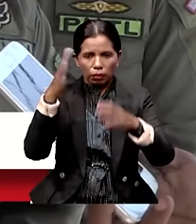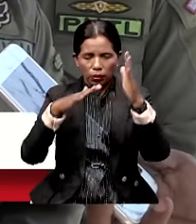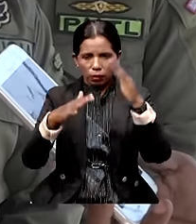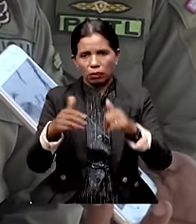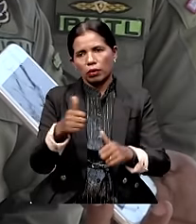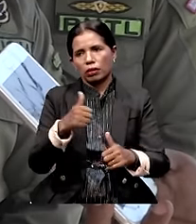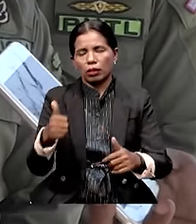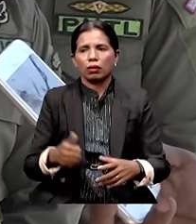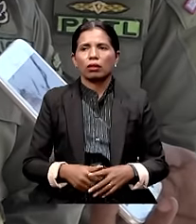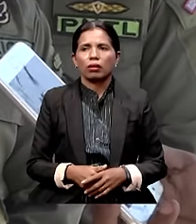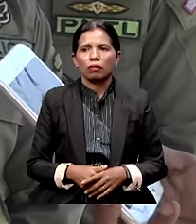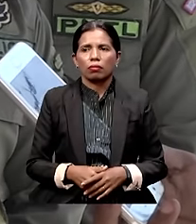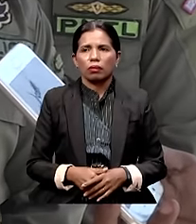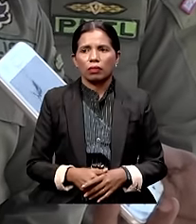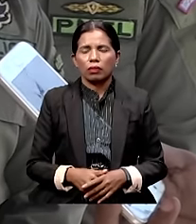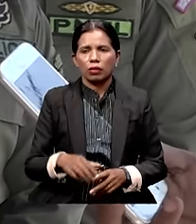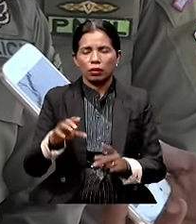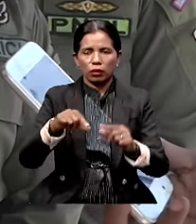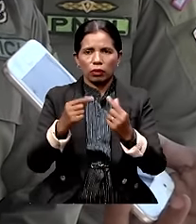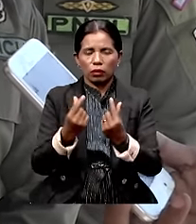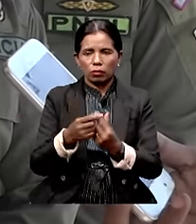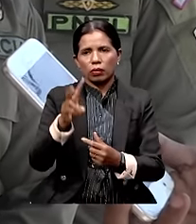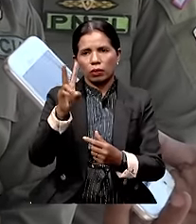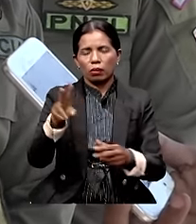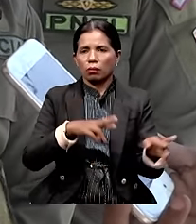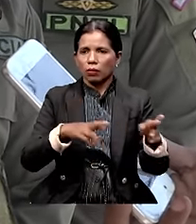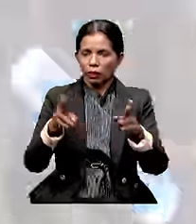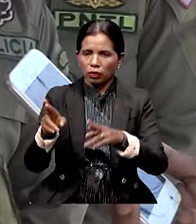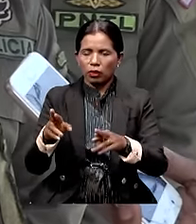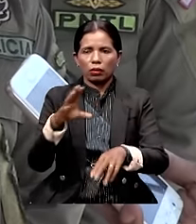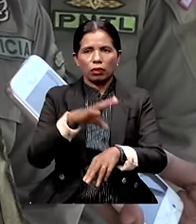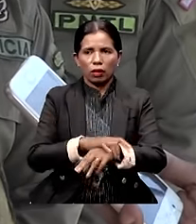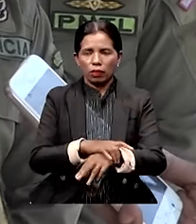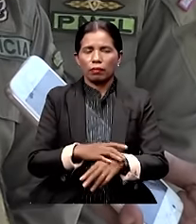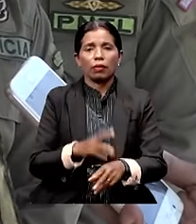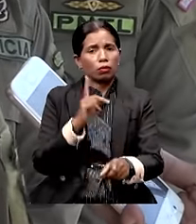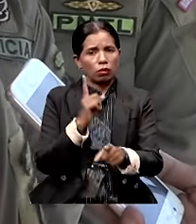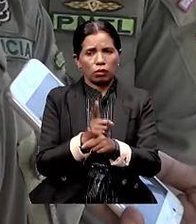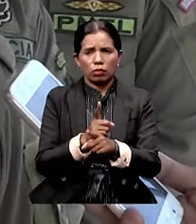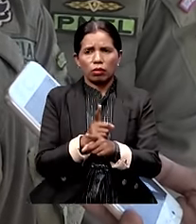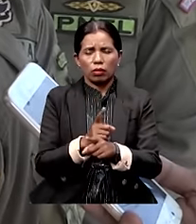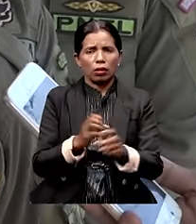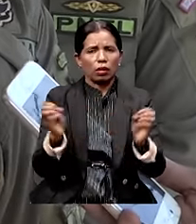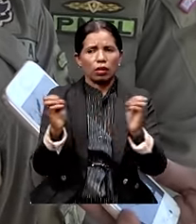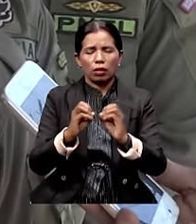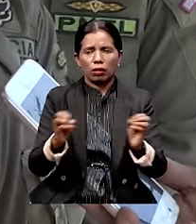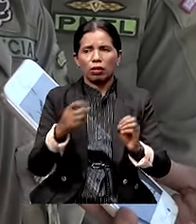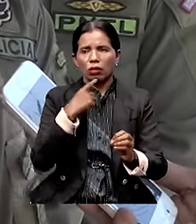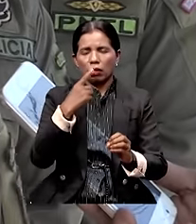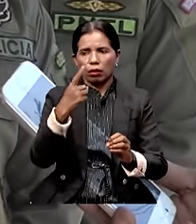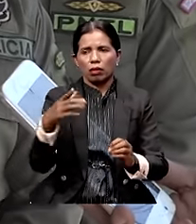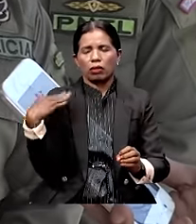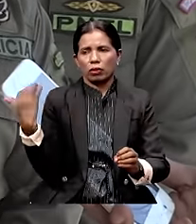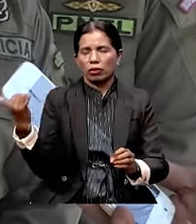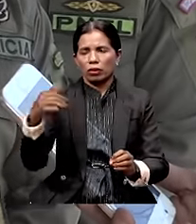ruma. Comando rua pronto ana para tu atuação. Claro, aí quando lei a autorização jovem